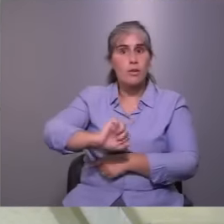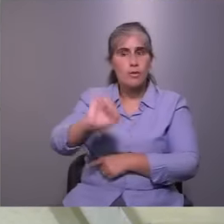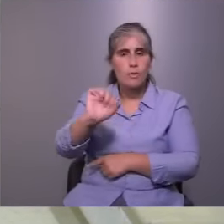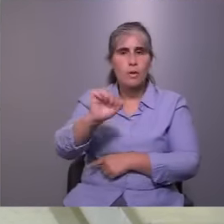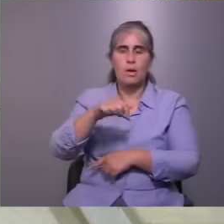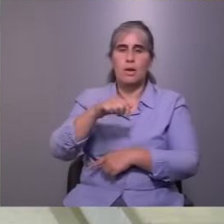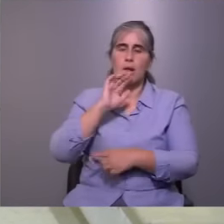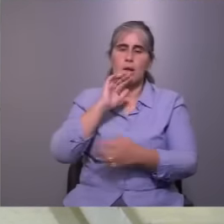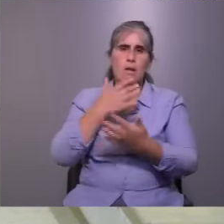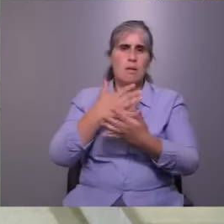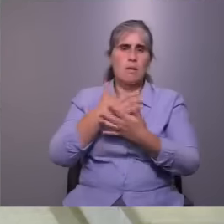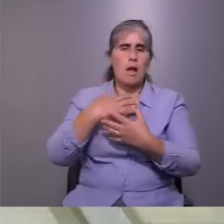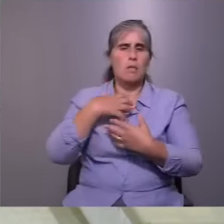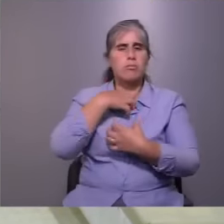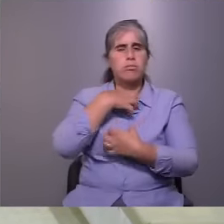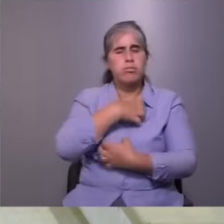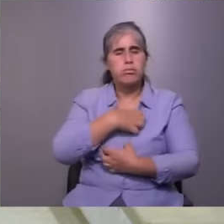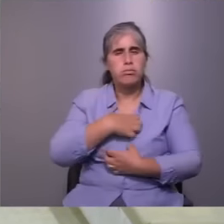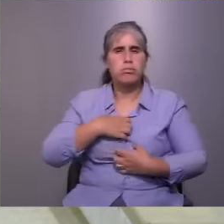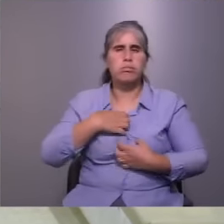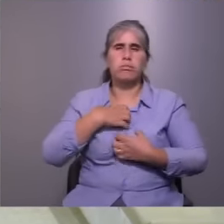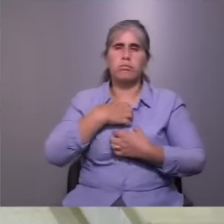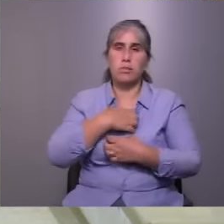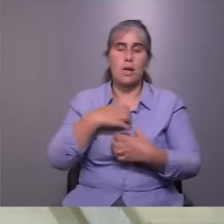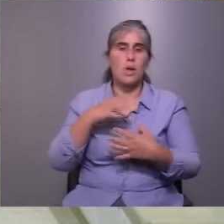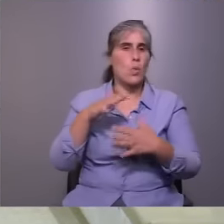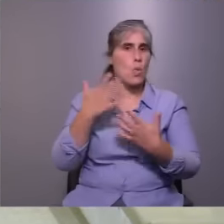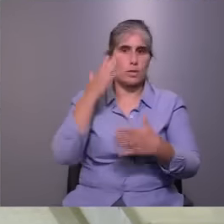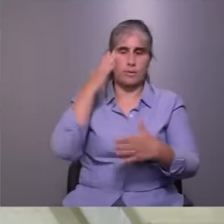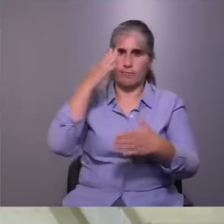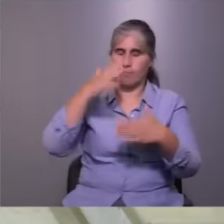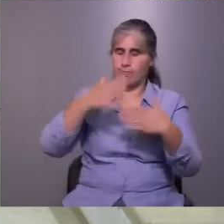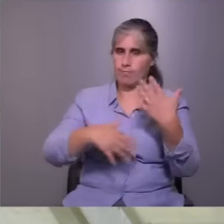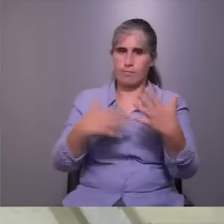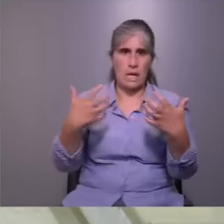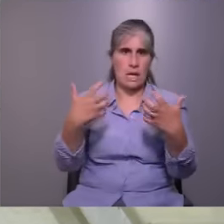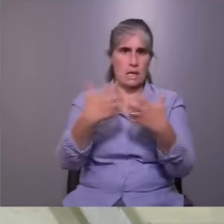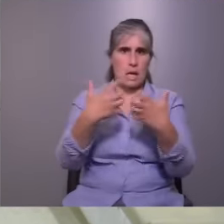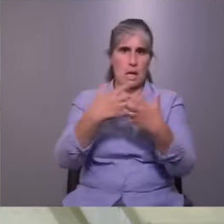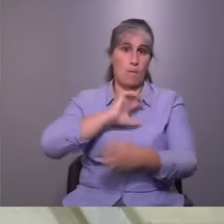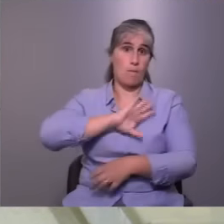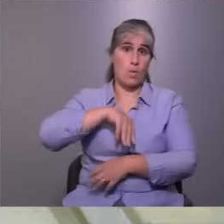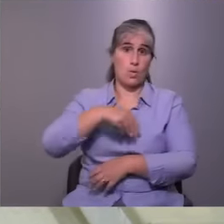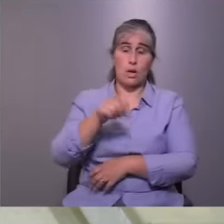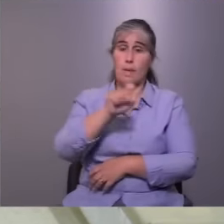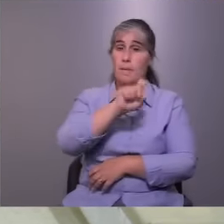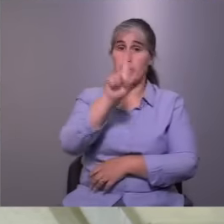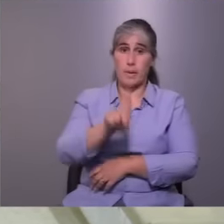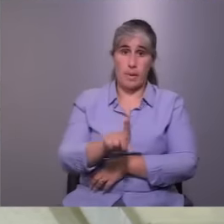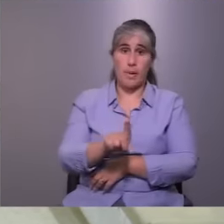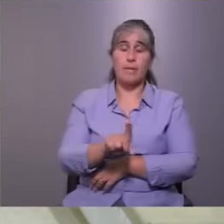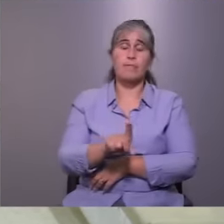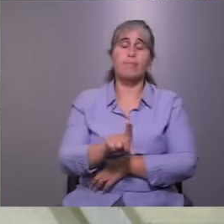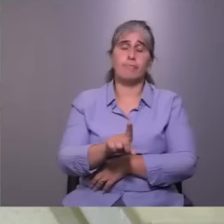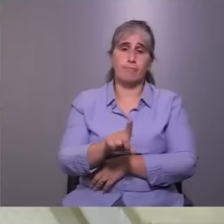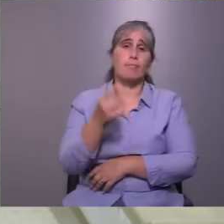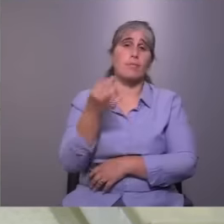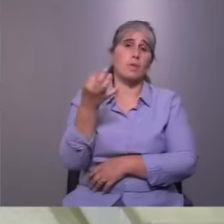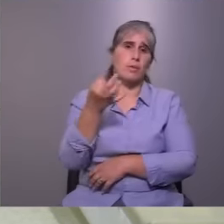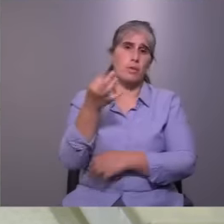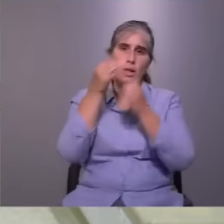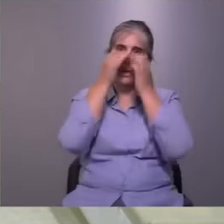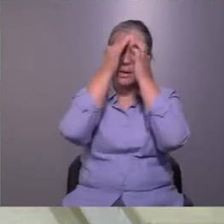revelar o Evangelho de seu Filho. Nessa hora inquieta da humanidade em que vivíamos a Primeira